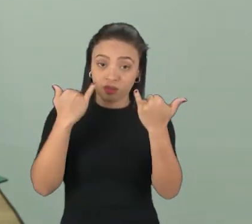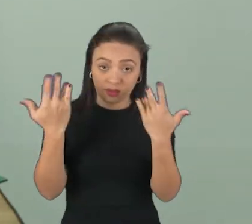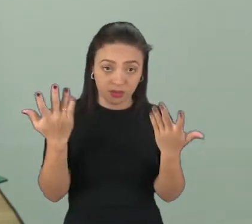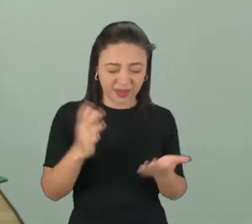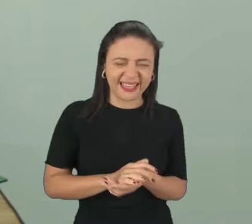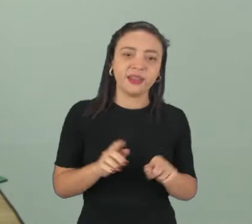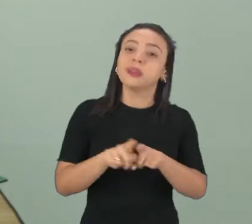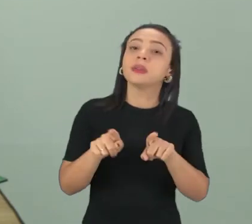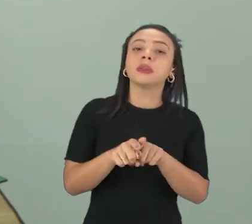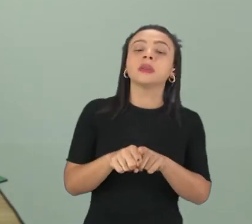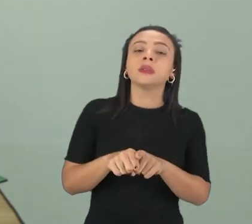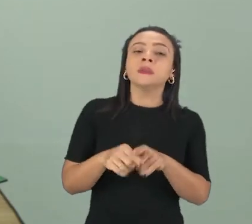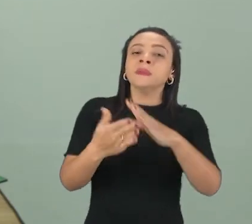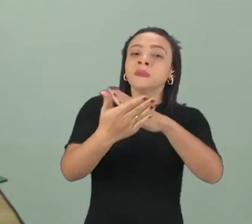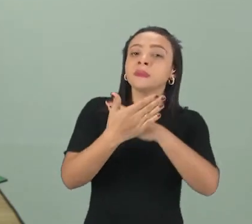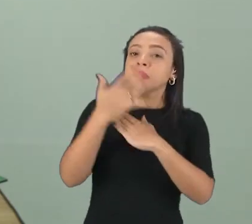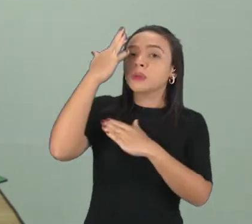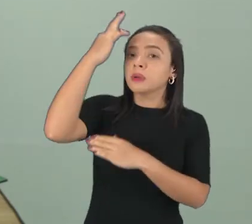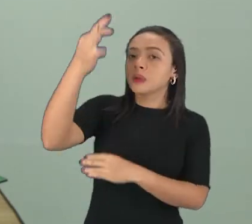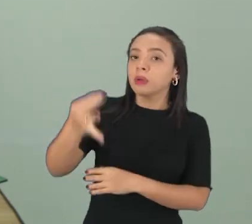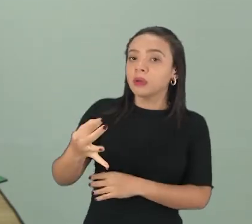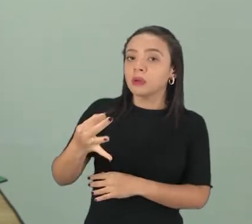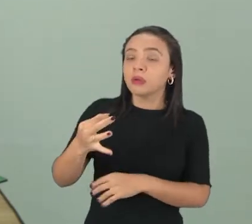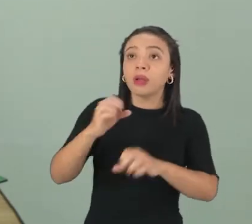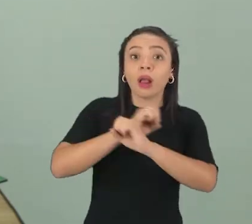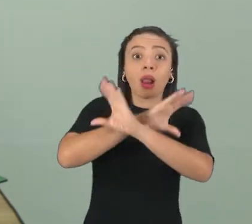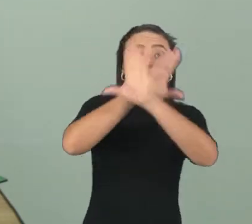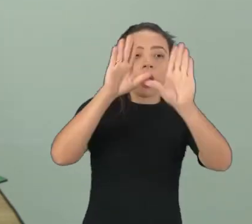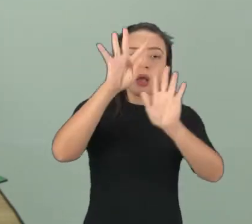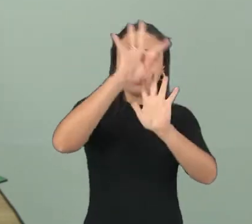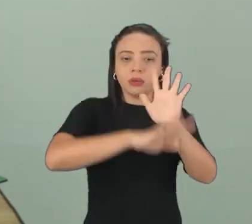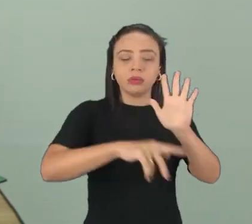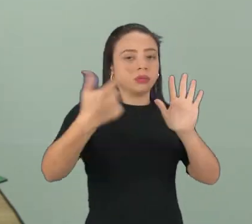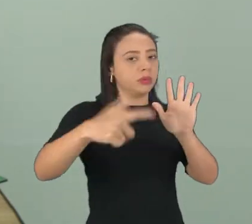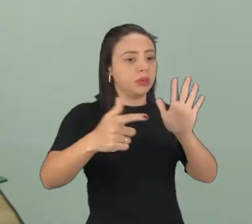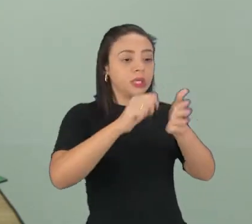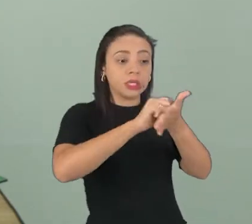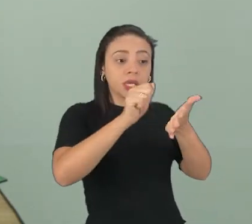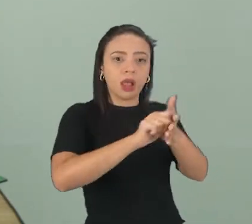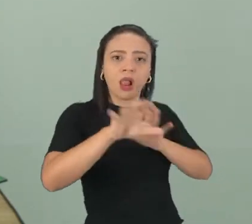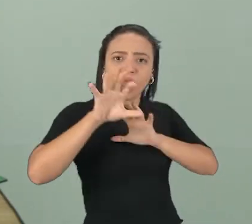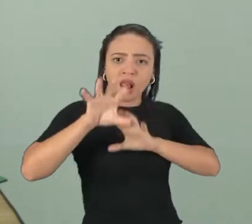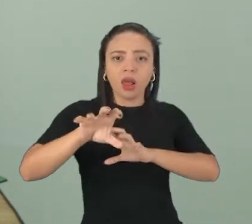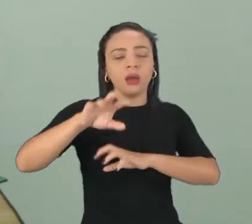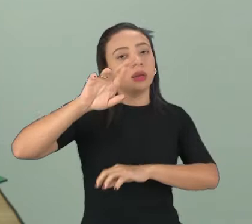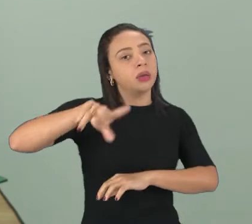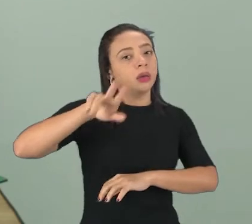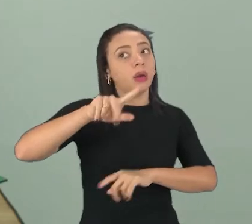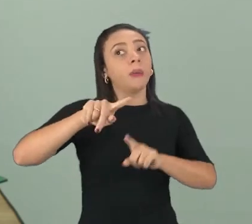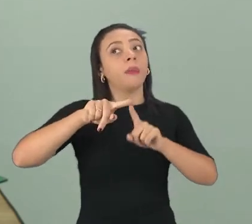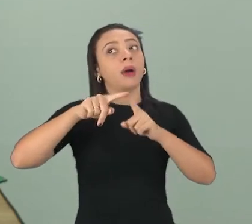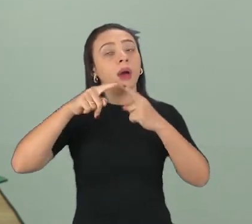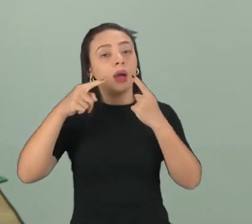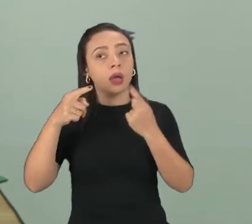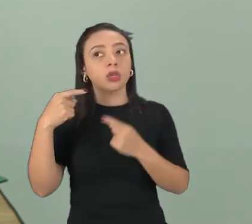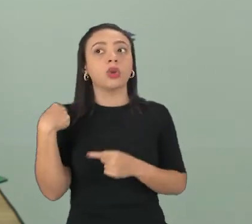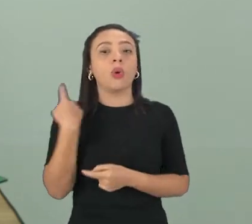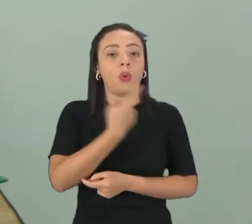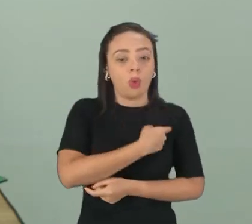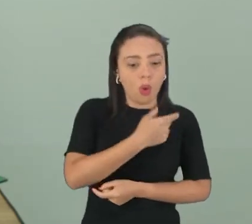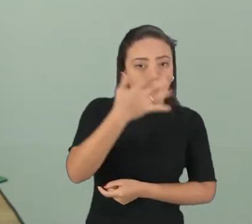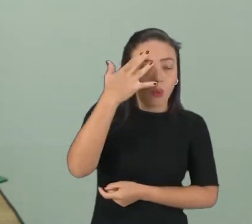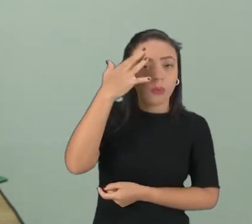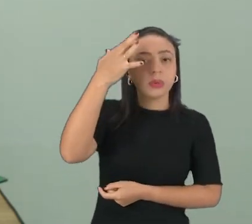nos dão a entender. Não está claro no texto escrito exatamente aquilo, mas nos leva a